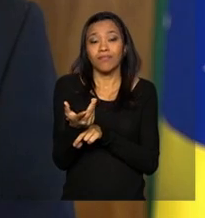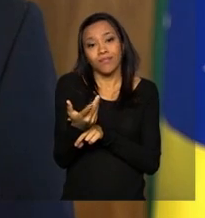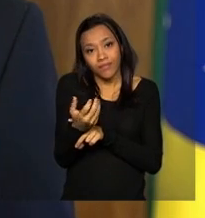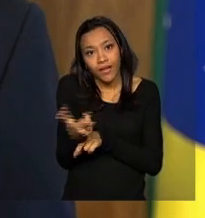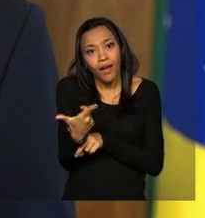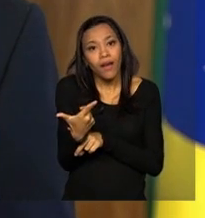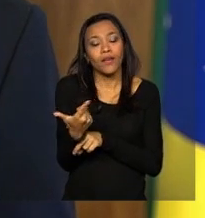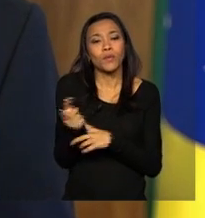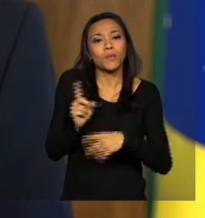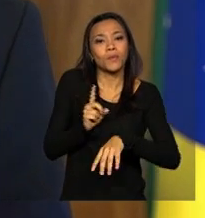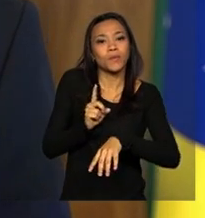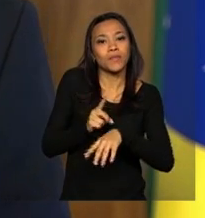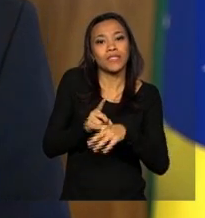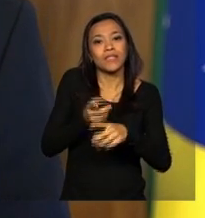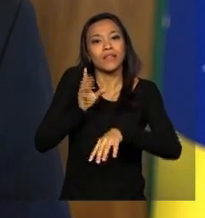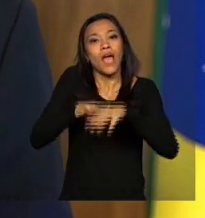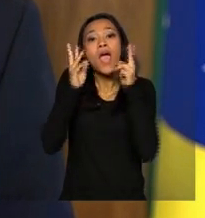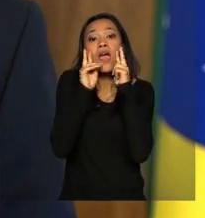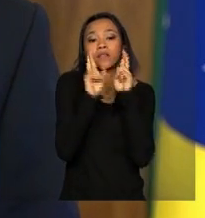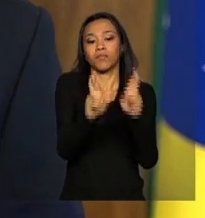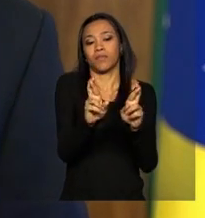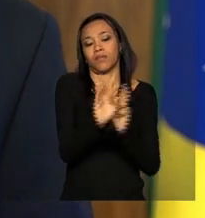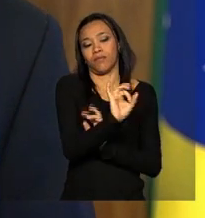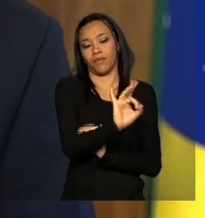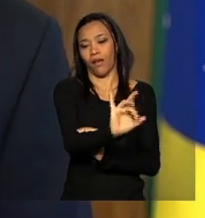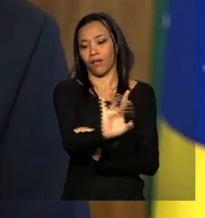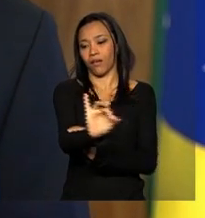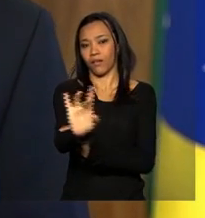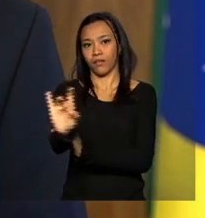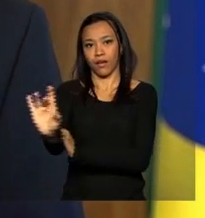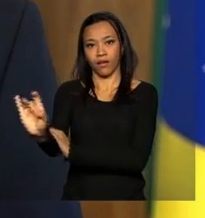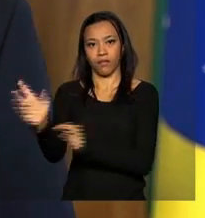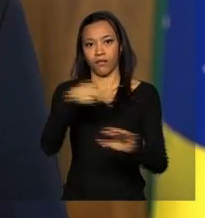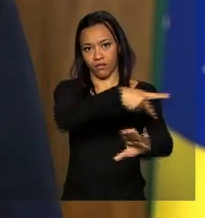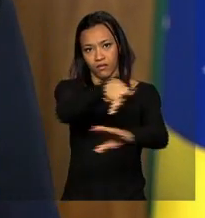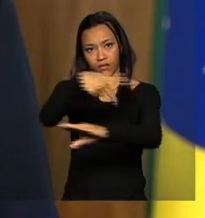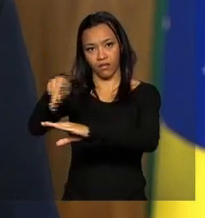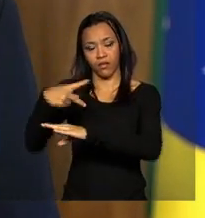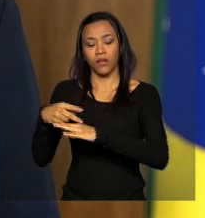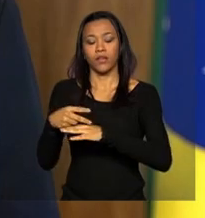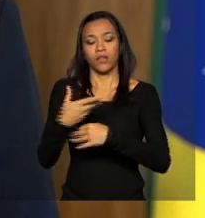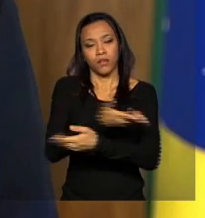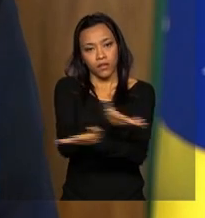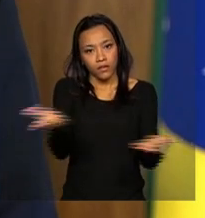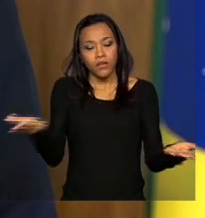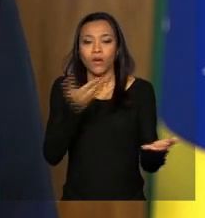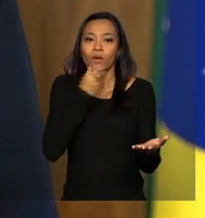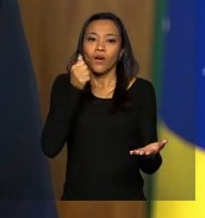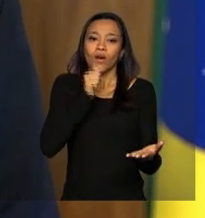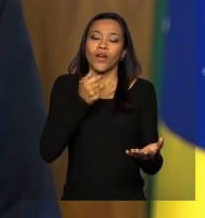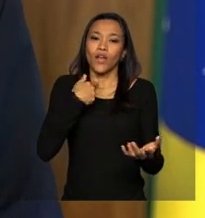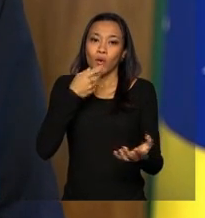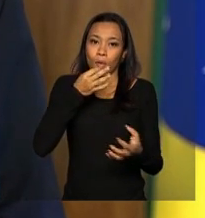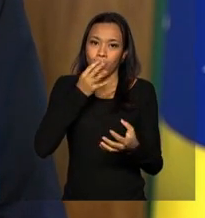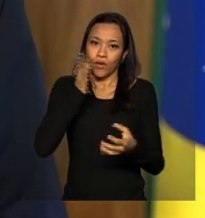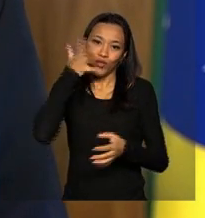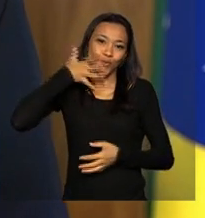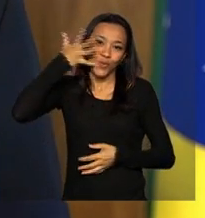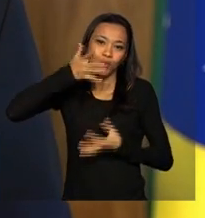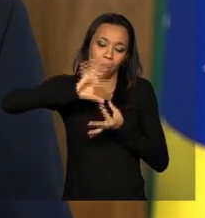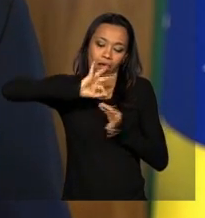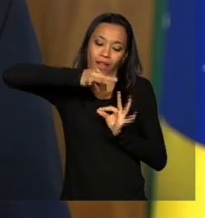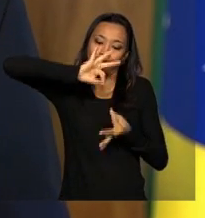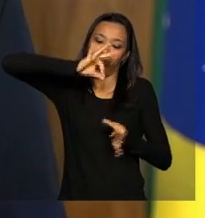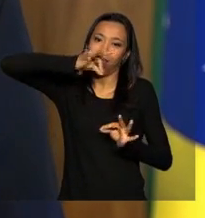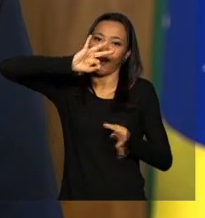nas negociações. Senhora Presidenta, senhoras e senhores, eu prometi ser breve, eu tenho a suspeita que não estou